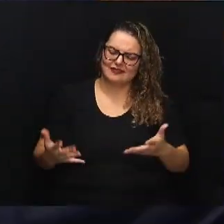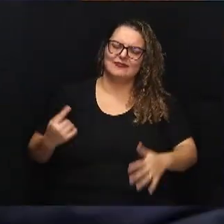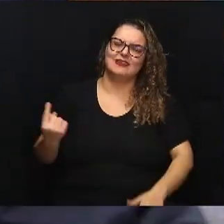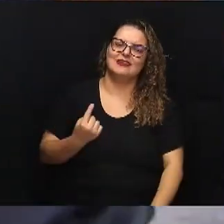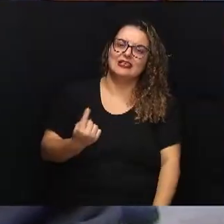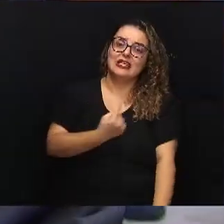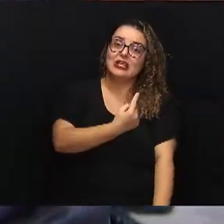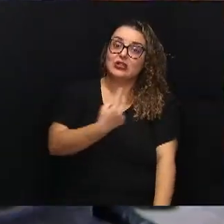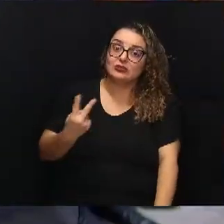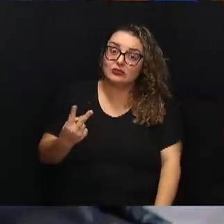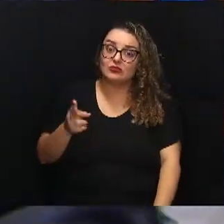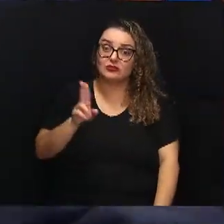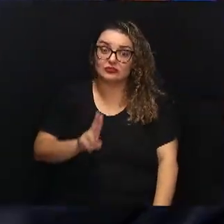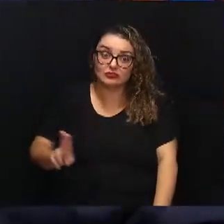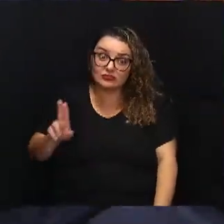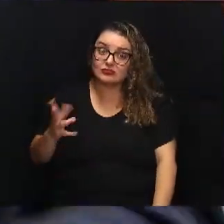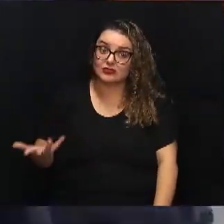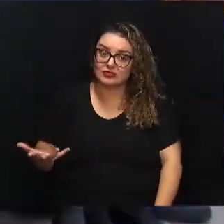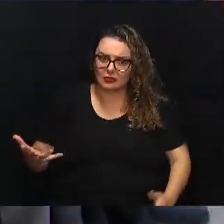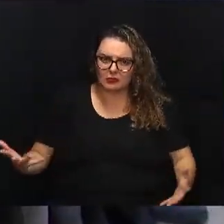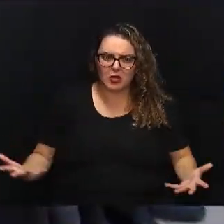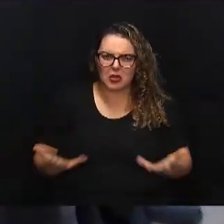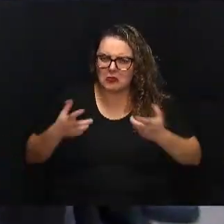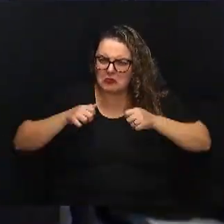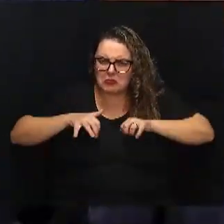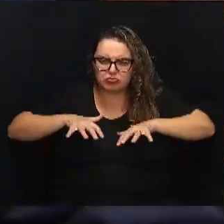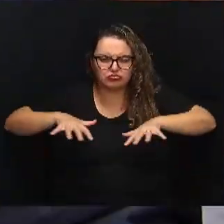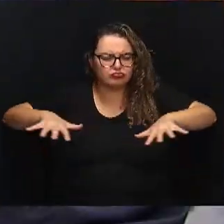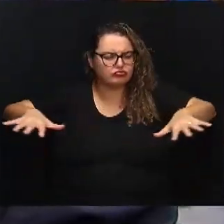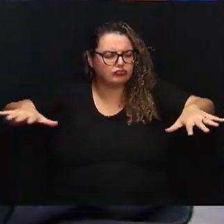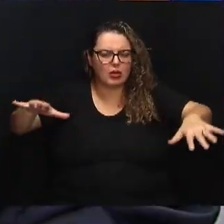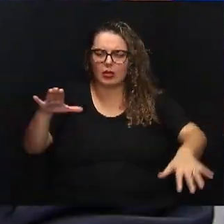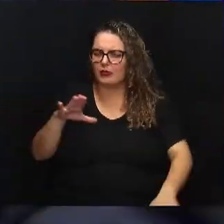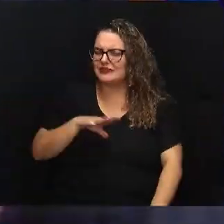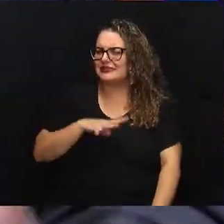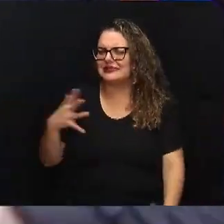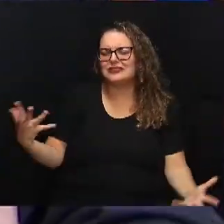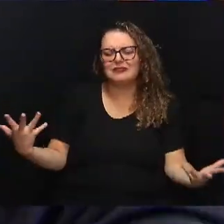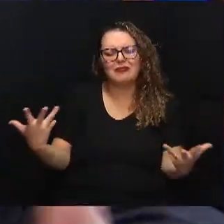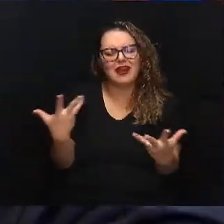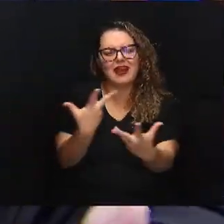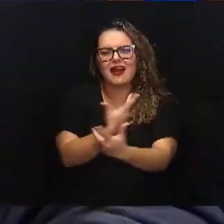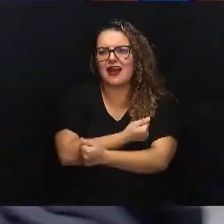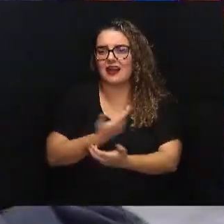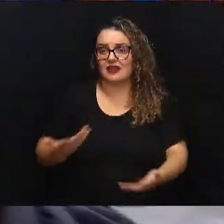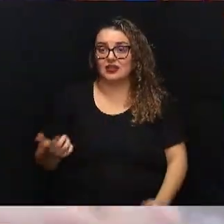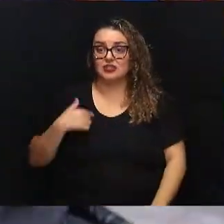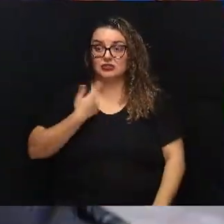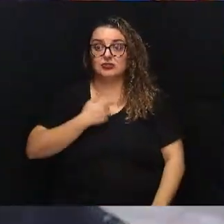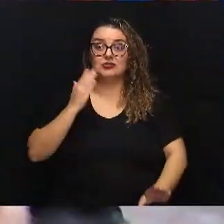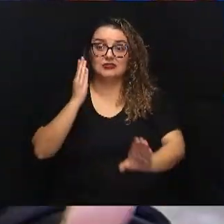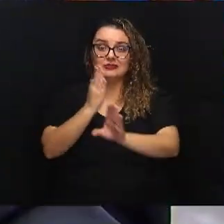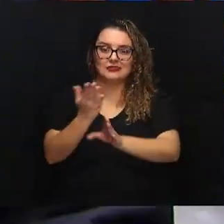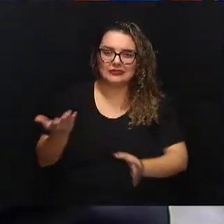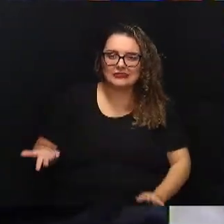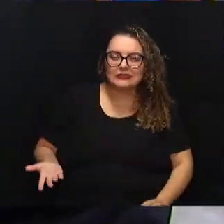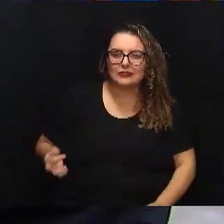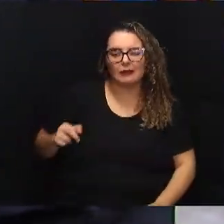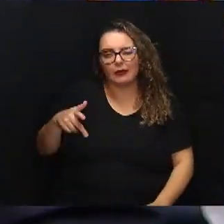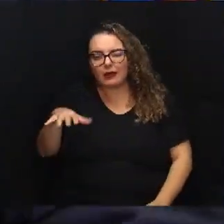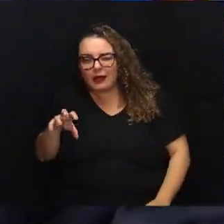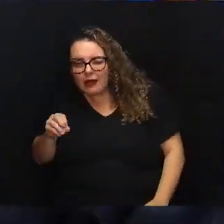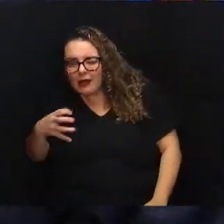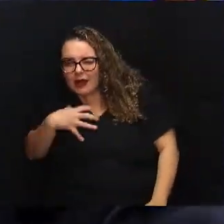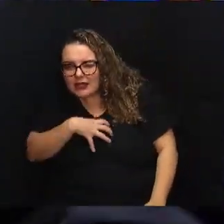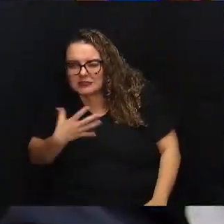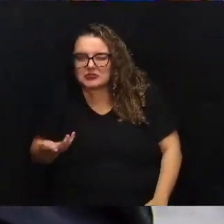12 universidades, né? Uma pujança, uma cidade maravilhosa, que ainda a gente se encontra com aquele ranço caipira.